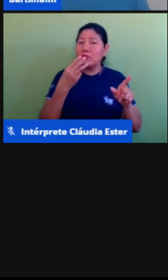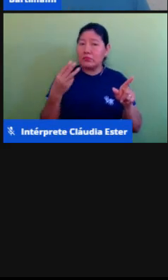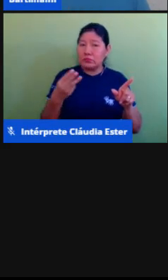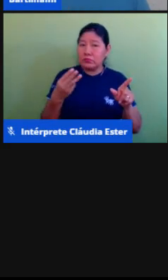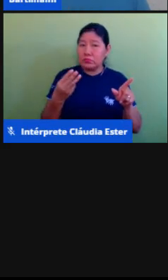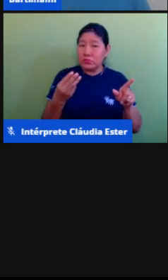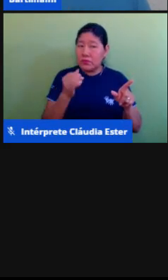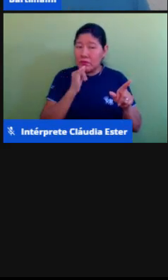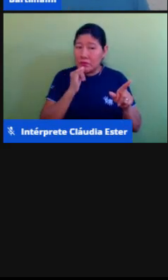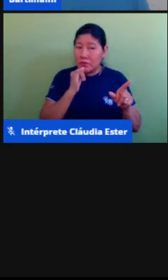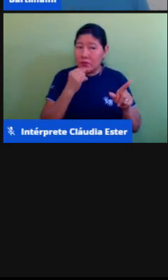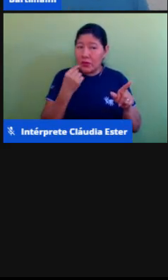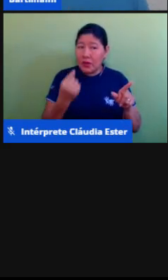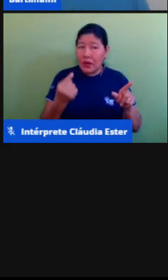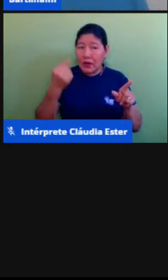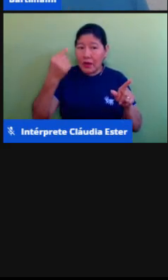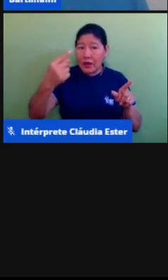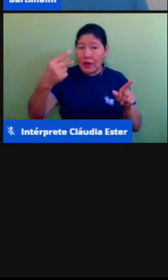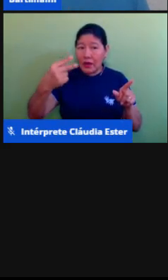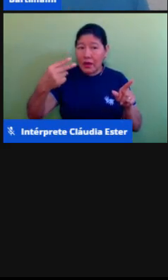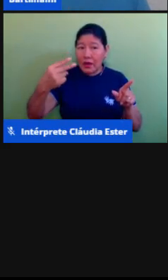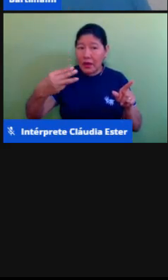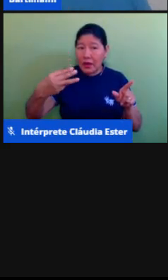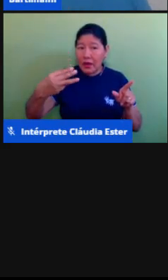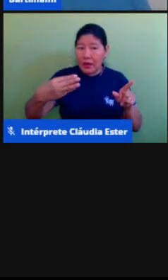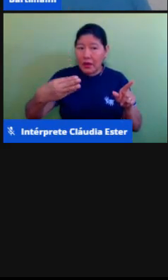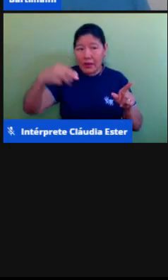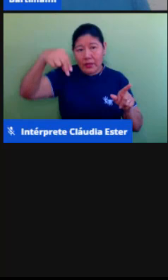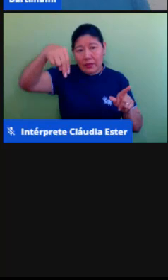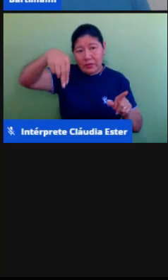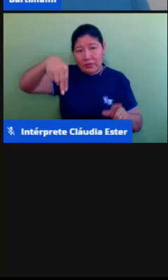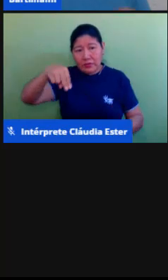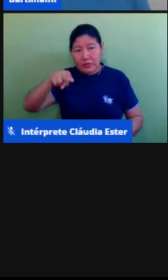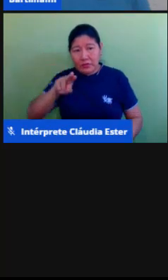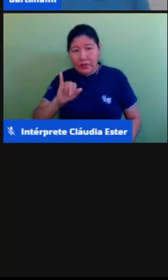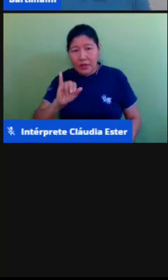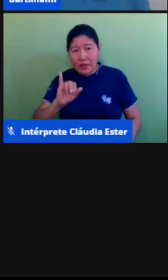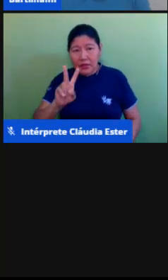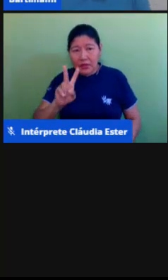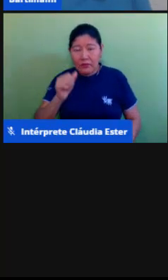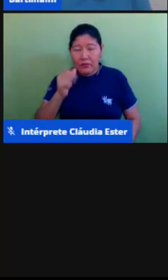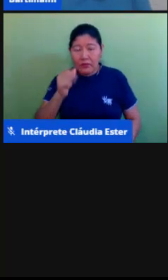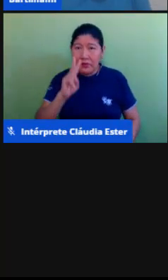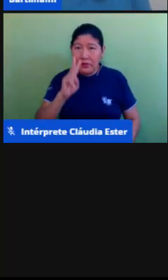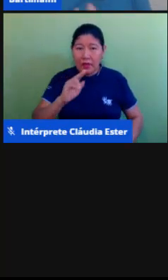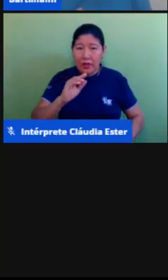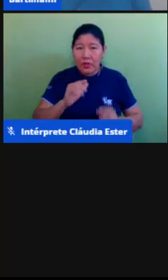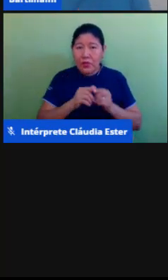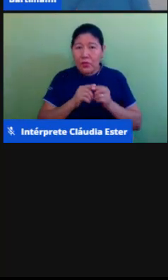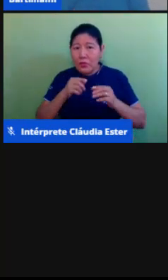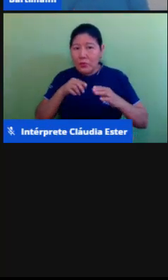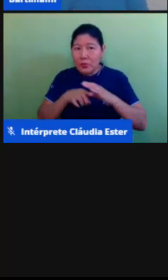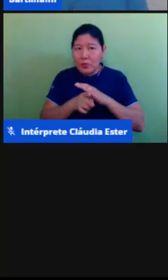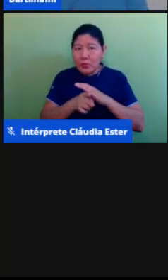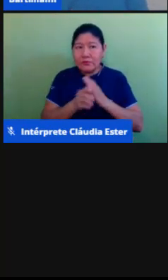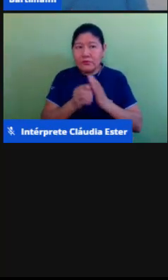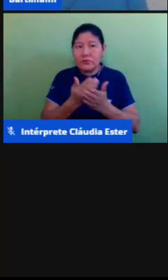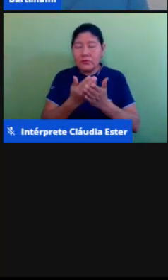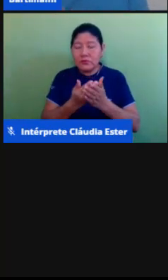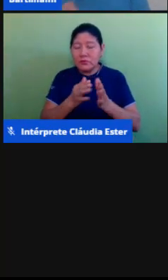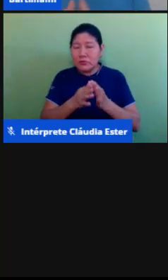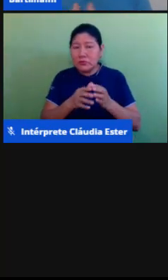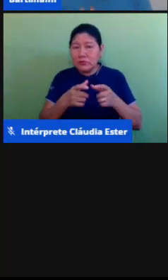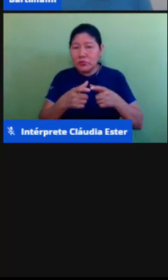vai avançando nesses níveis na medida em que você vai dando qualidades mais específicas para aquele